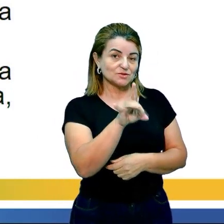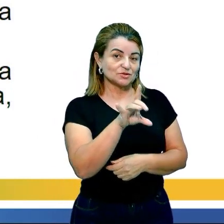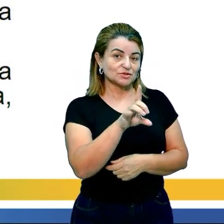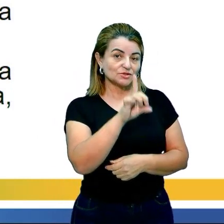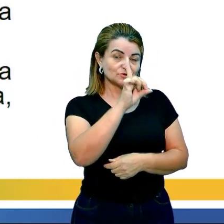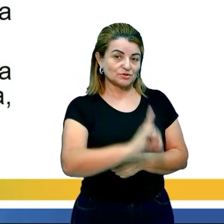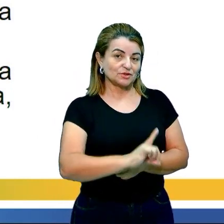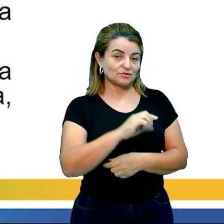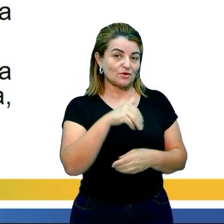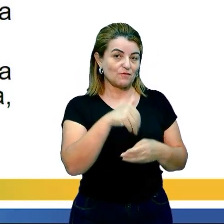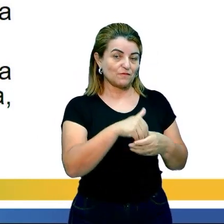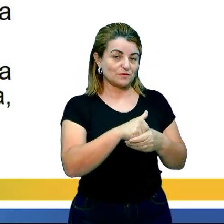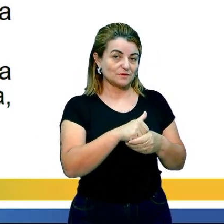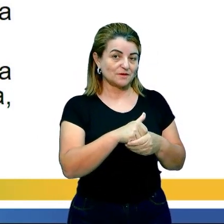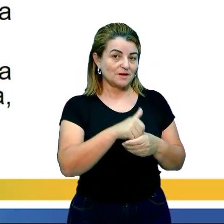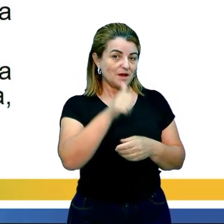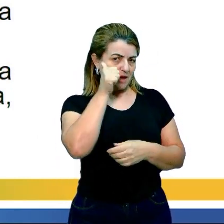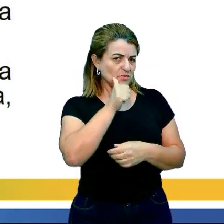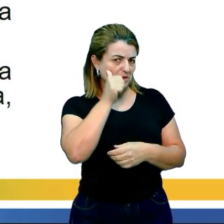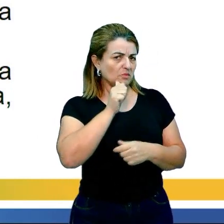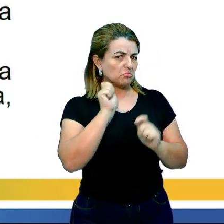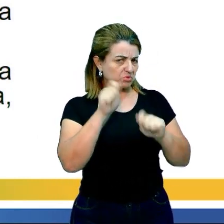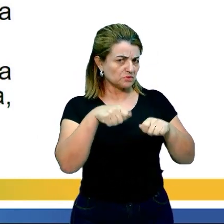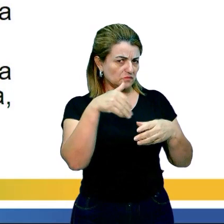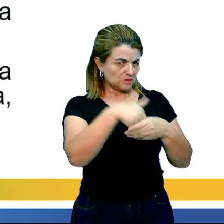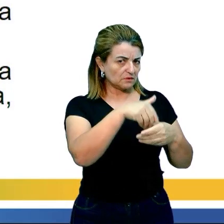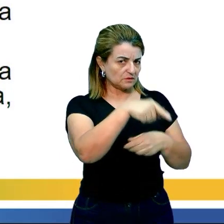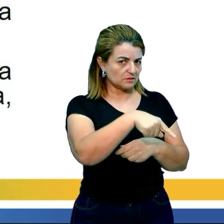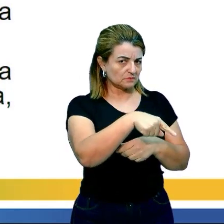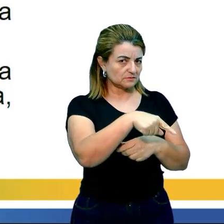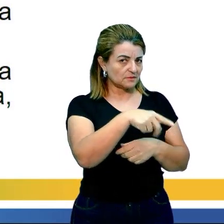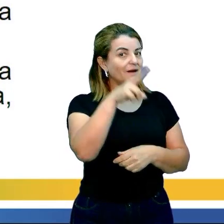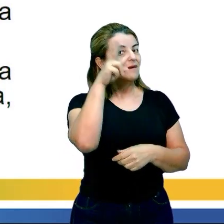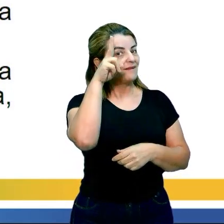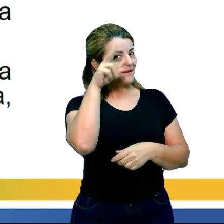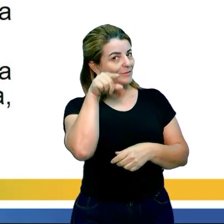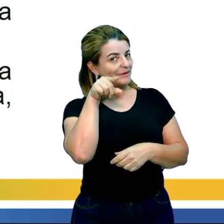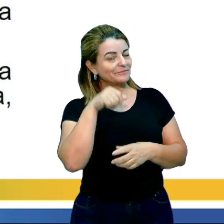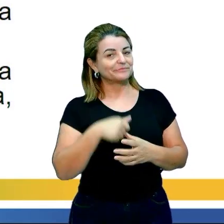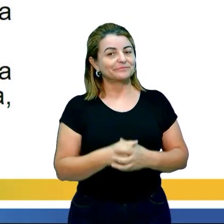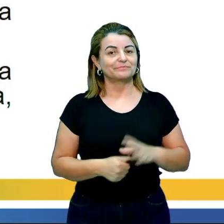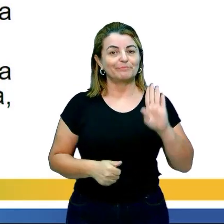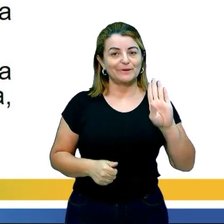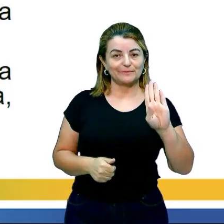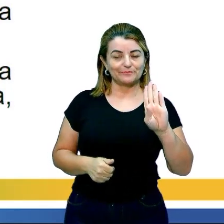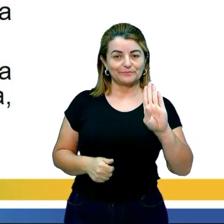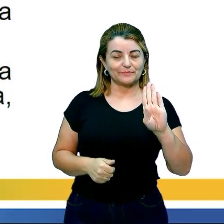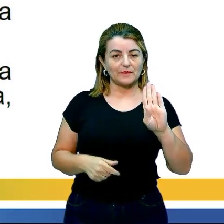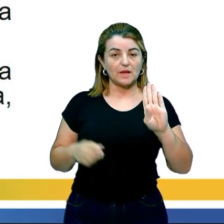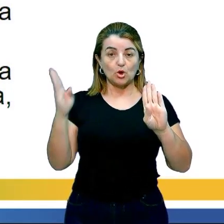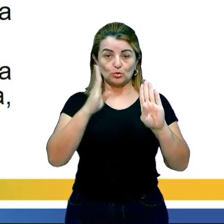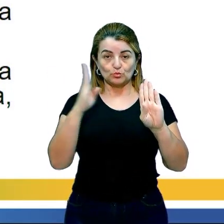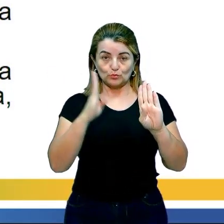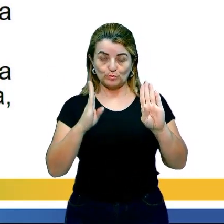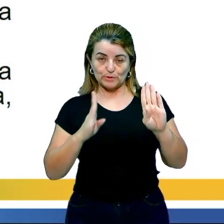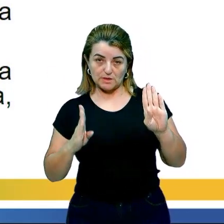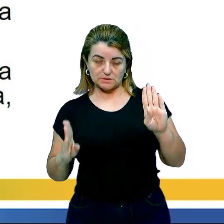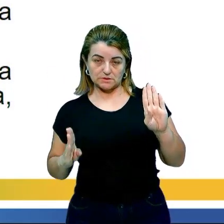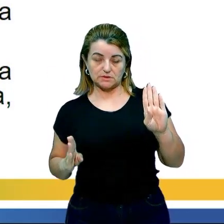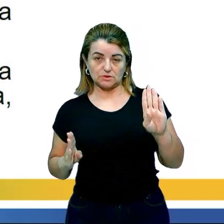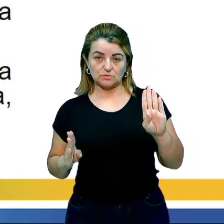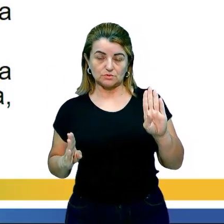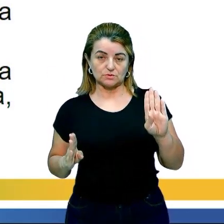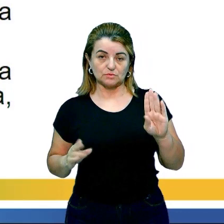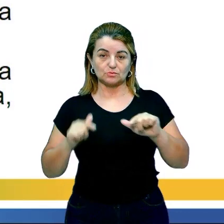ao voto as mulheres podiam votar em Atenas lembrem da nossa aula B no Brasil os cargos